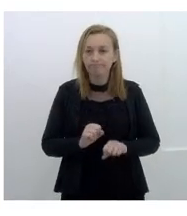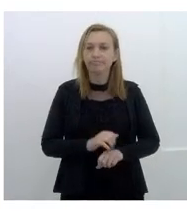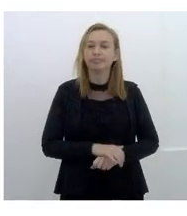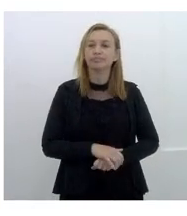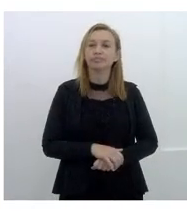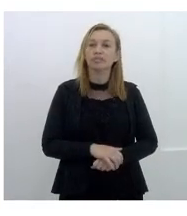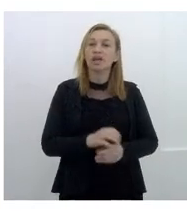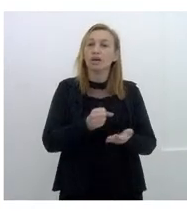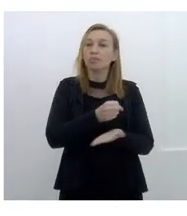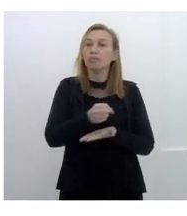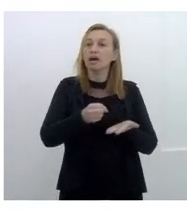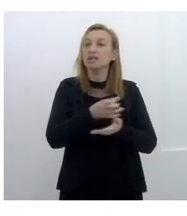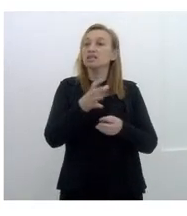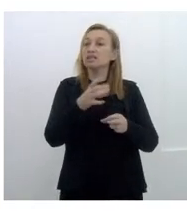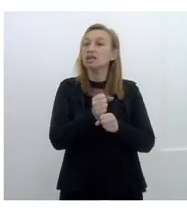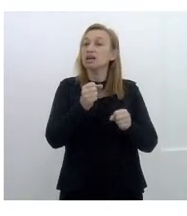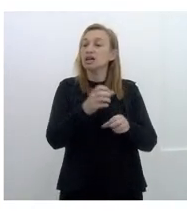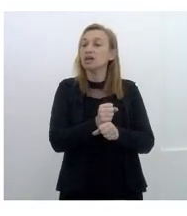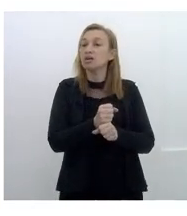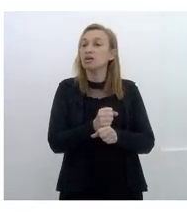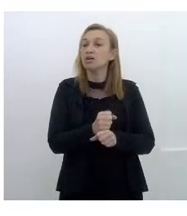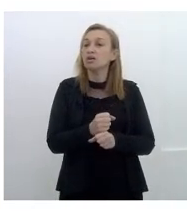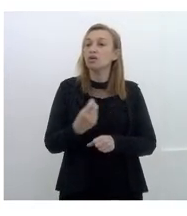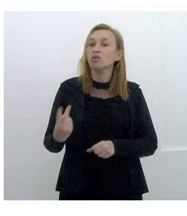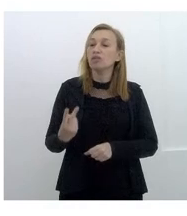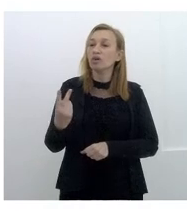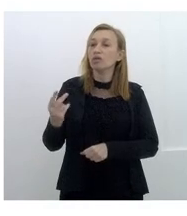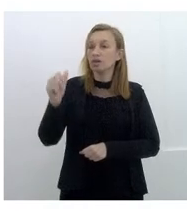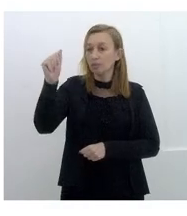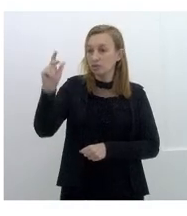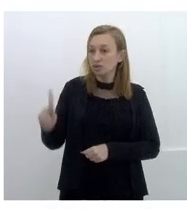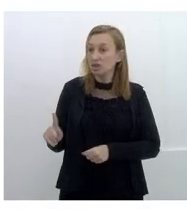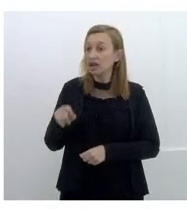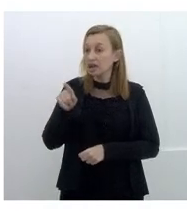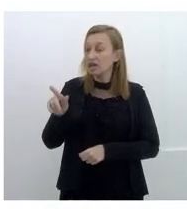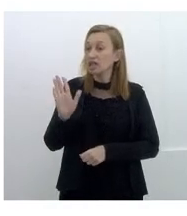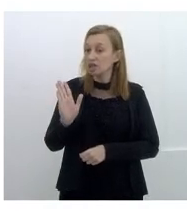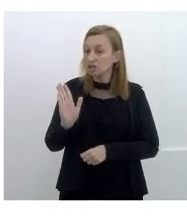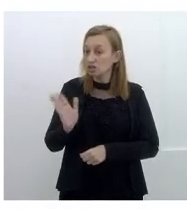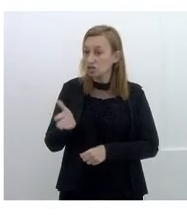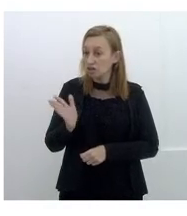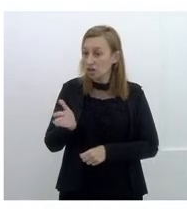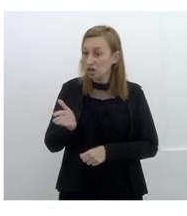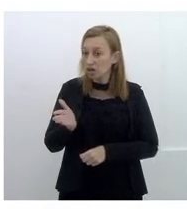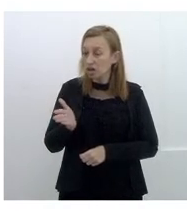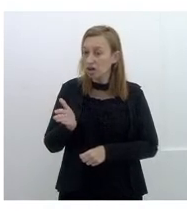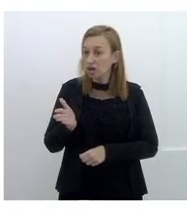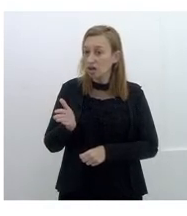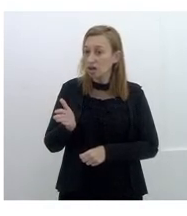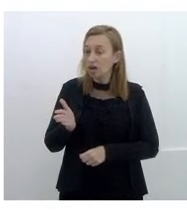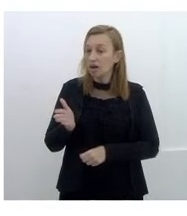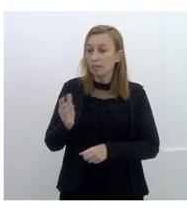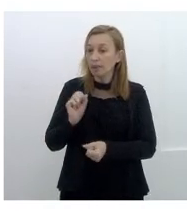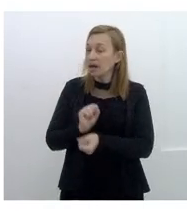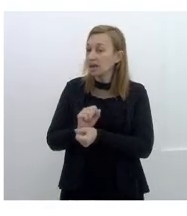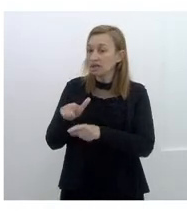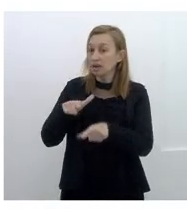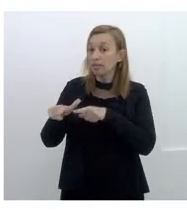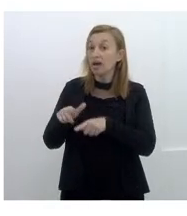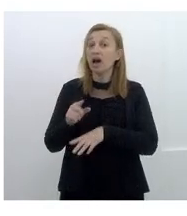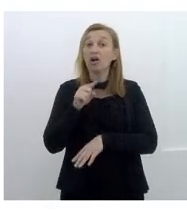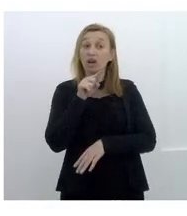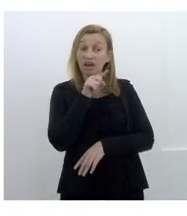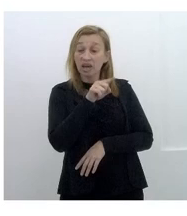Olá base de cálculo o valor da aposentadoria para aqueles que já são inativos tá para aqueles que são ativos a